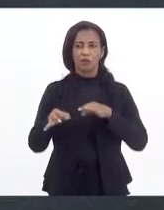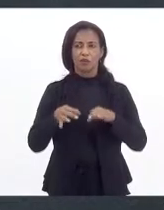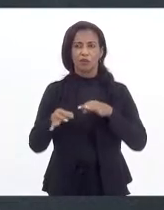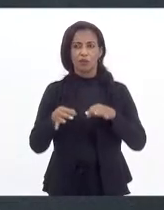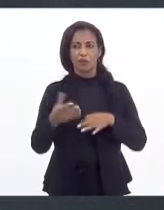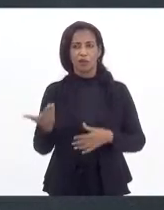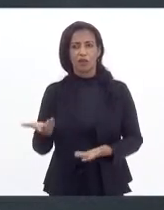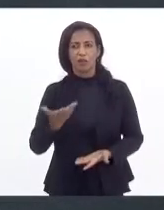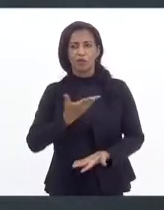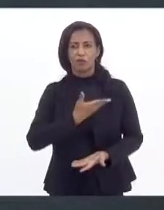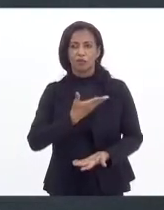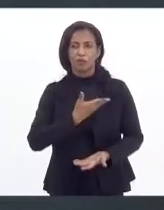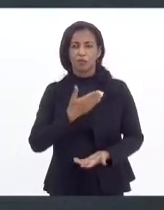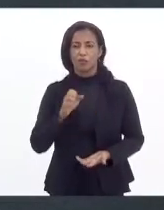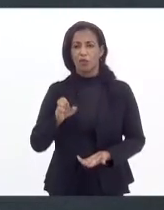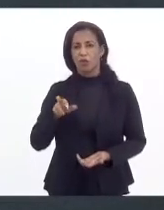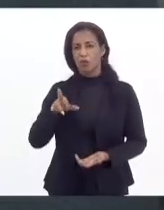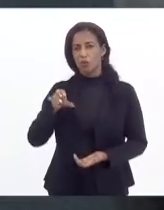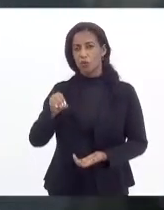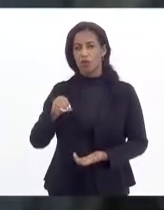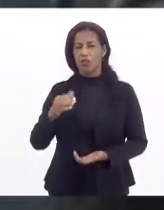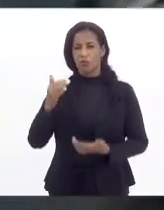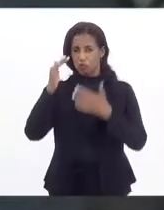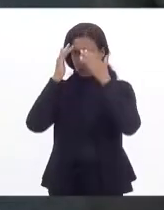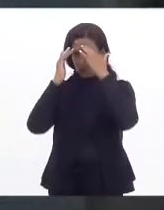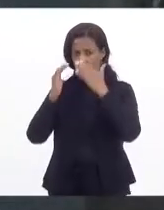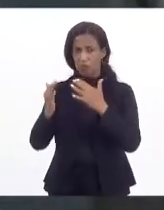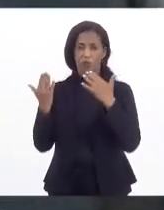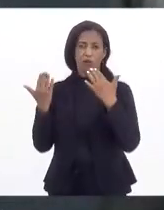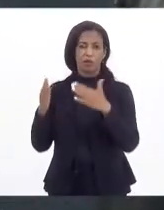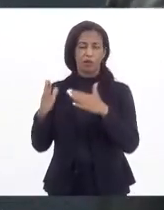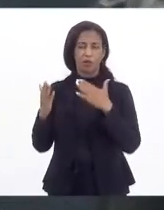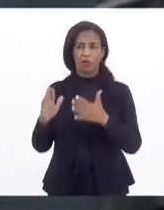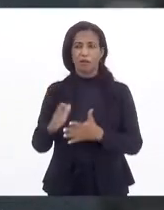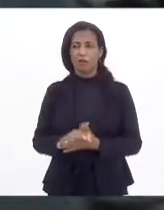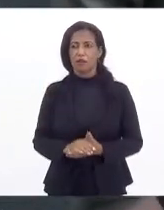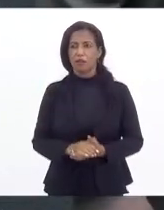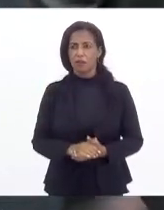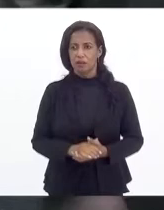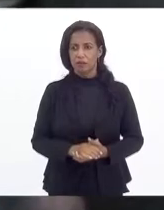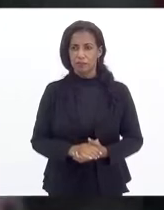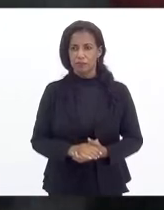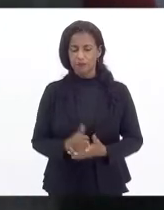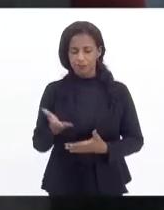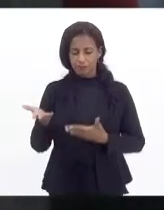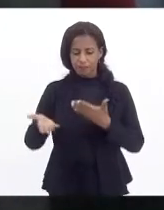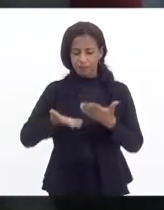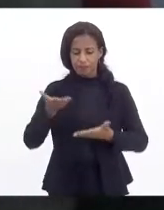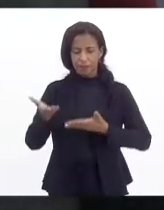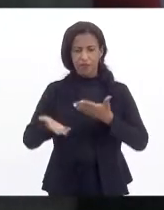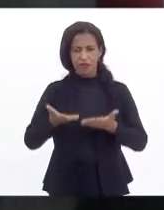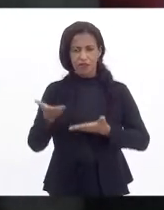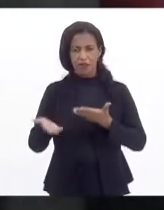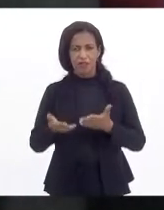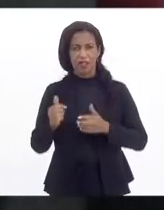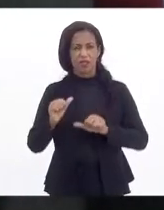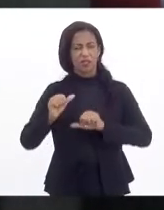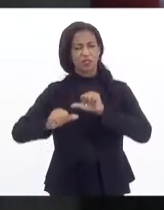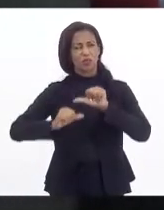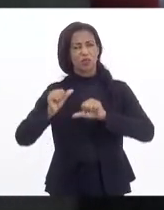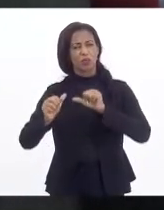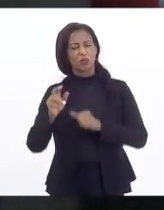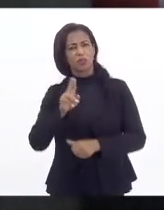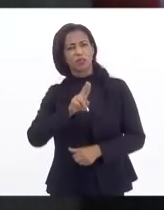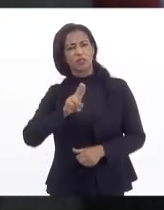que eu sou amigo do deputado Eurico Júnior, respeito, parabenizo, mas quando se trata de um projeto de lei para mudança de